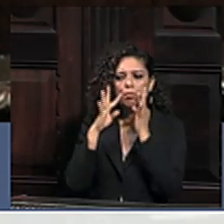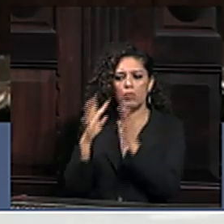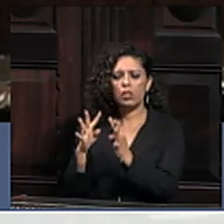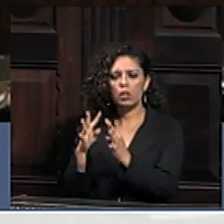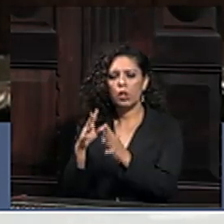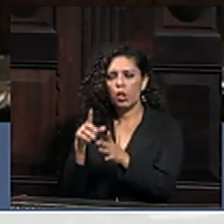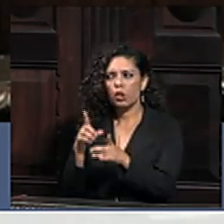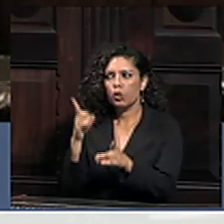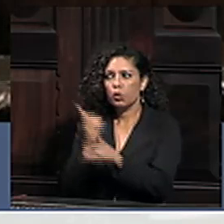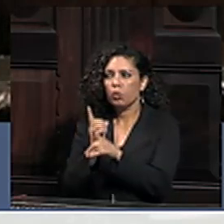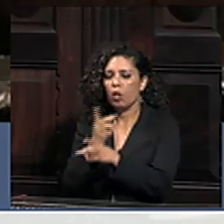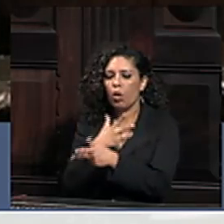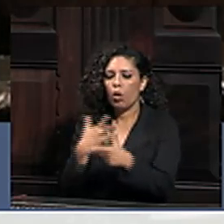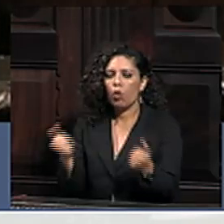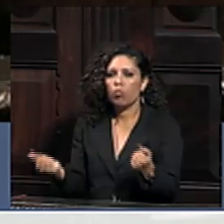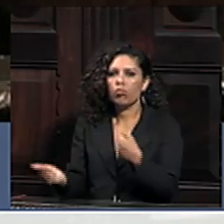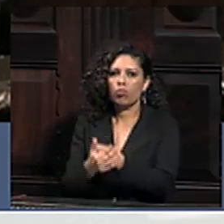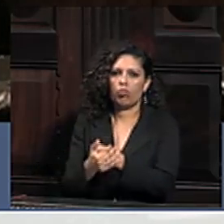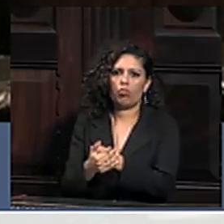própria,